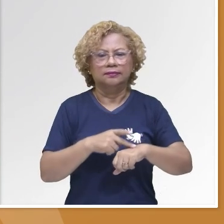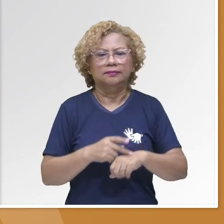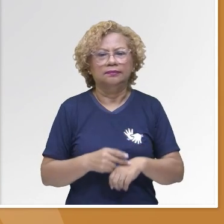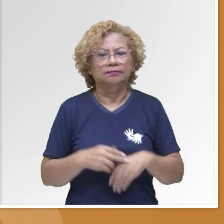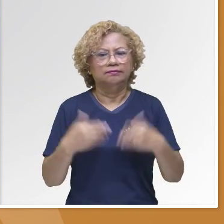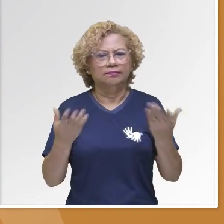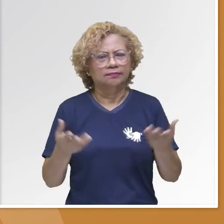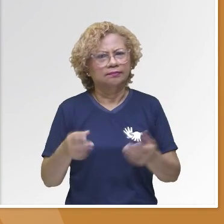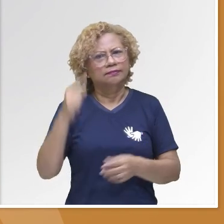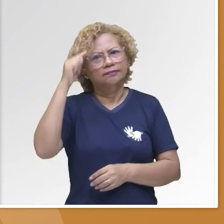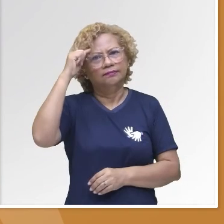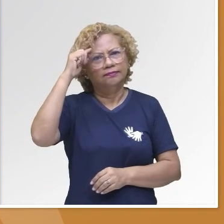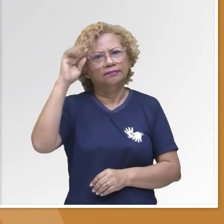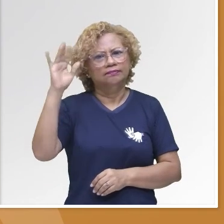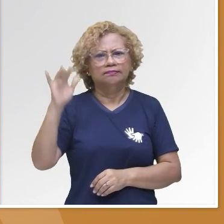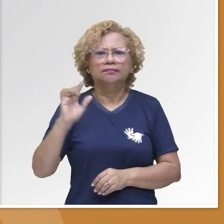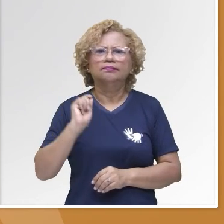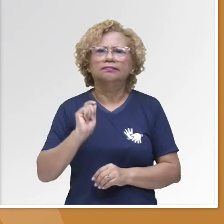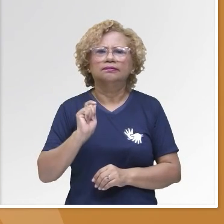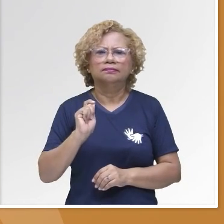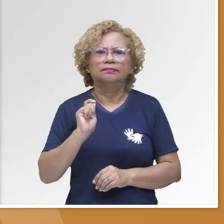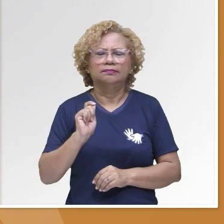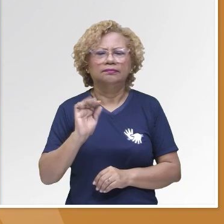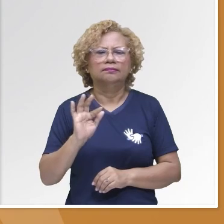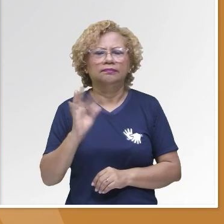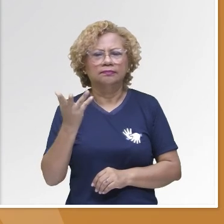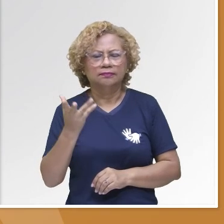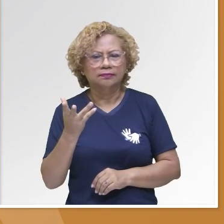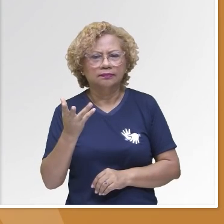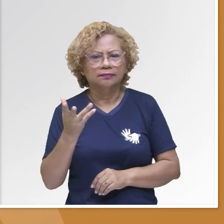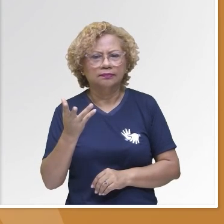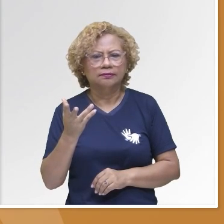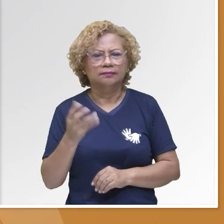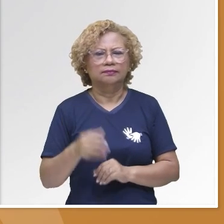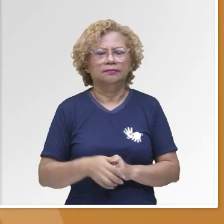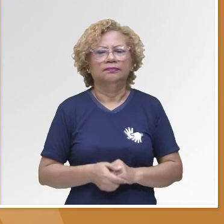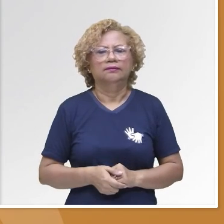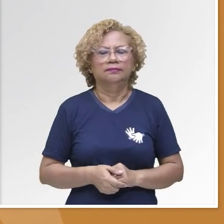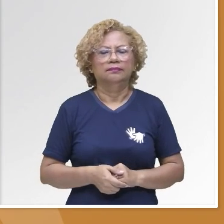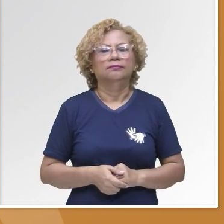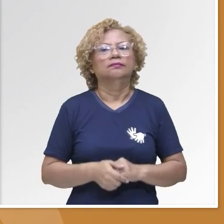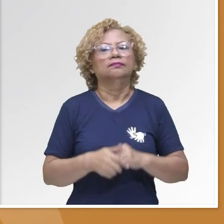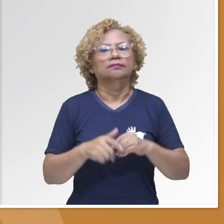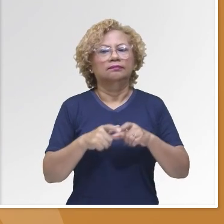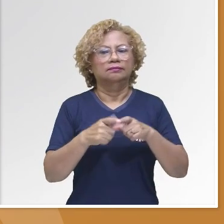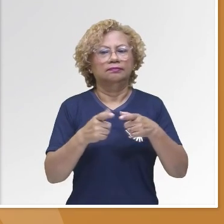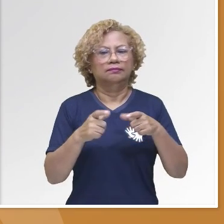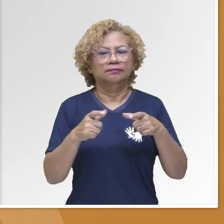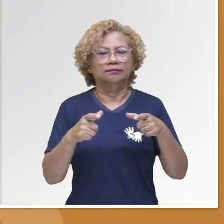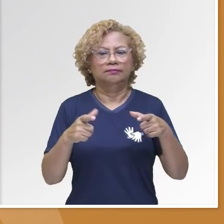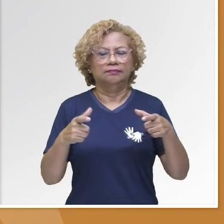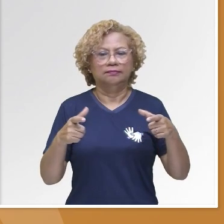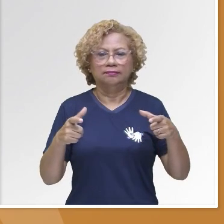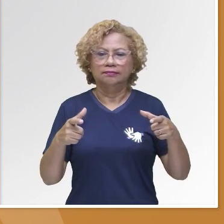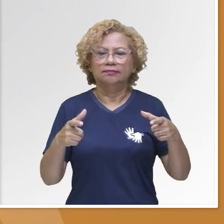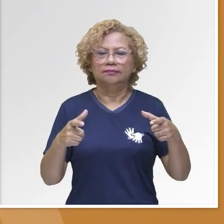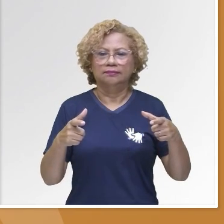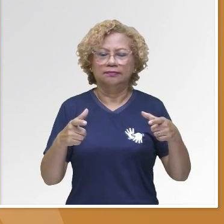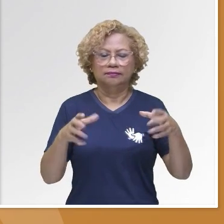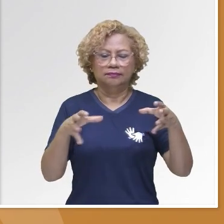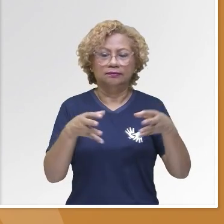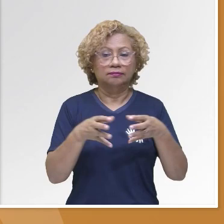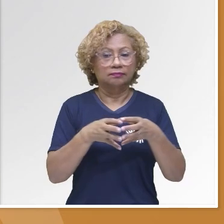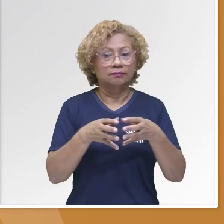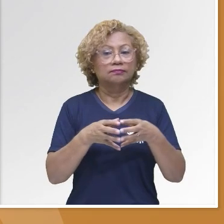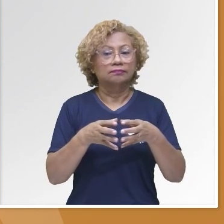observa, né, que vai ocorrer o quê? A gente vai observar que vai ocorrer o crescimento da Comunidade Econômica Europeia,